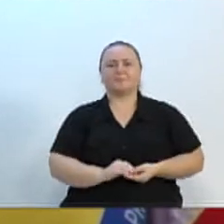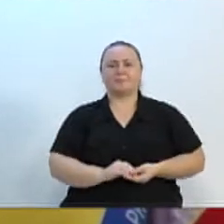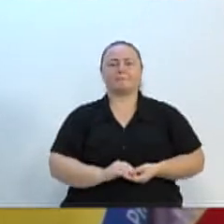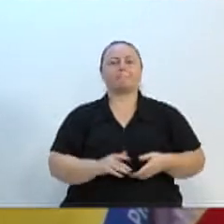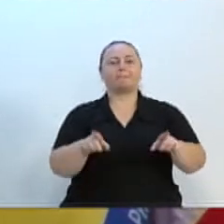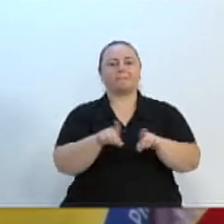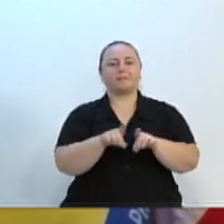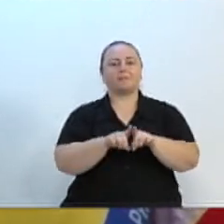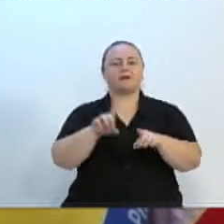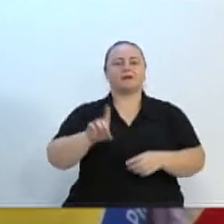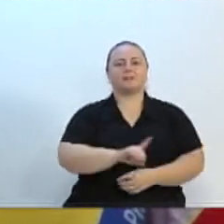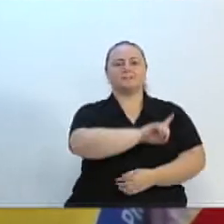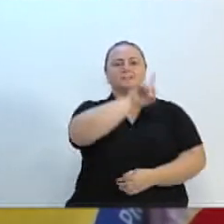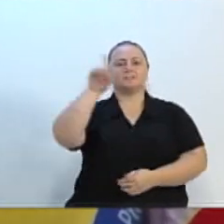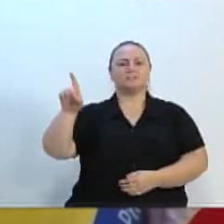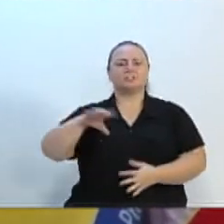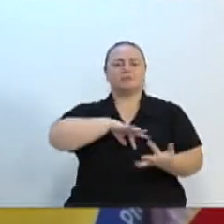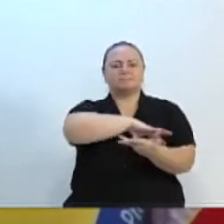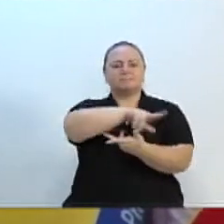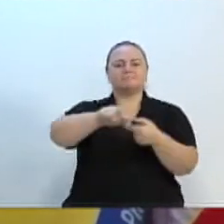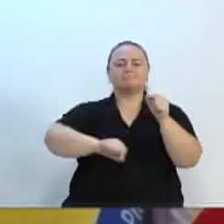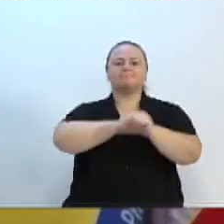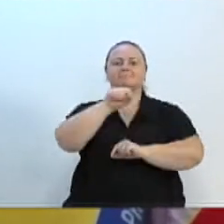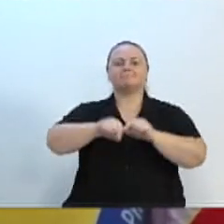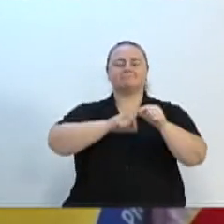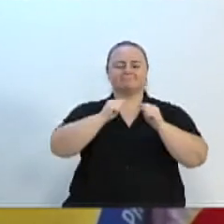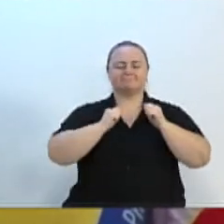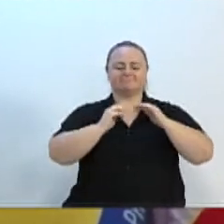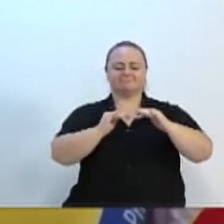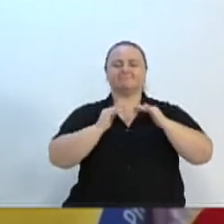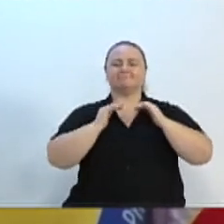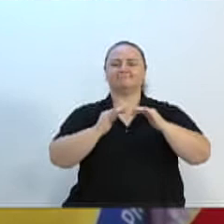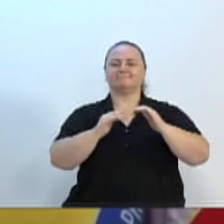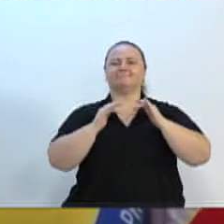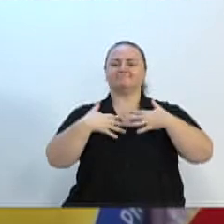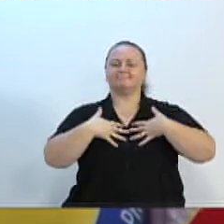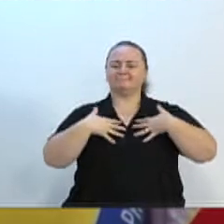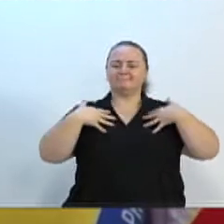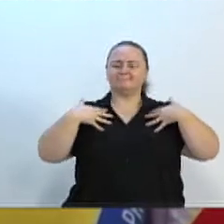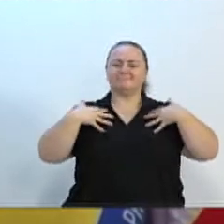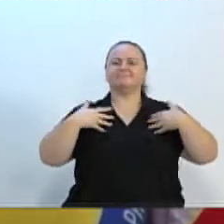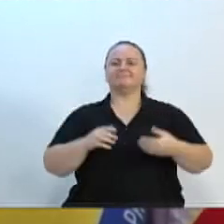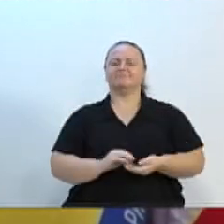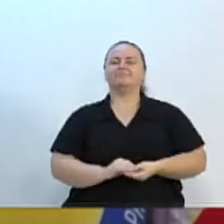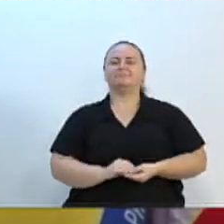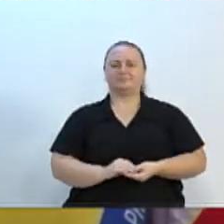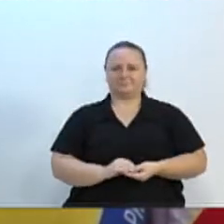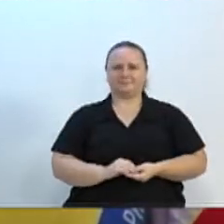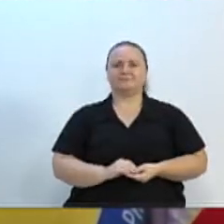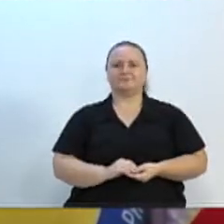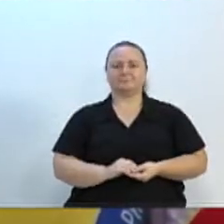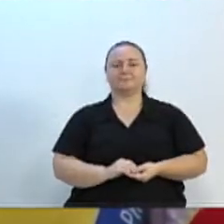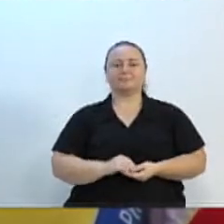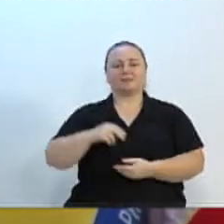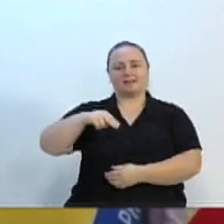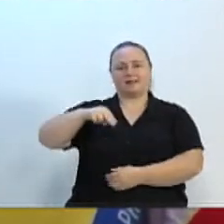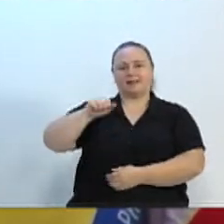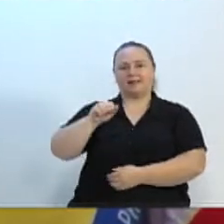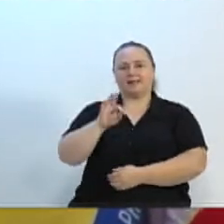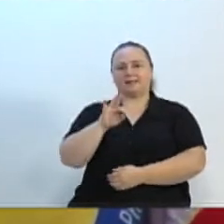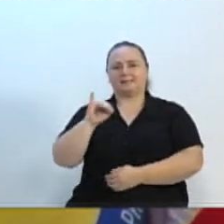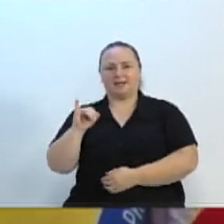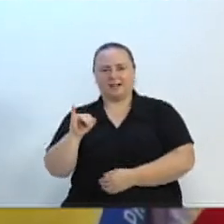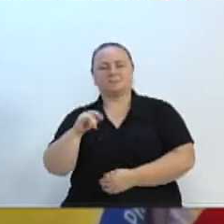Mundial do Orgulho Autista. Hoje acabei lendo pela manhã um texto da Nath Souza, que é autista, e que muito me emocionou. A gente